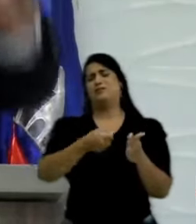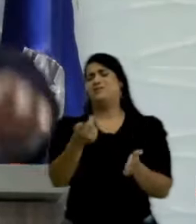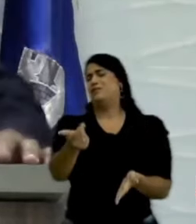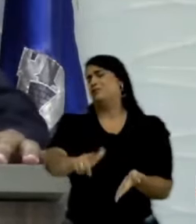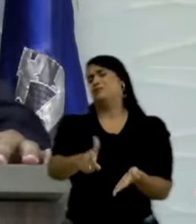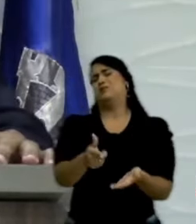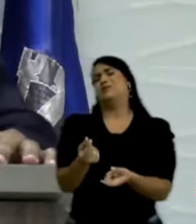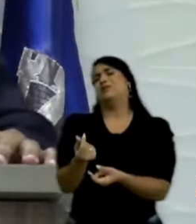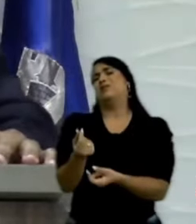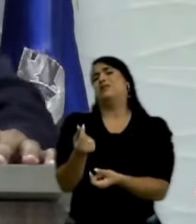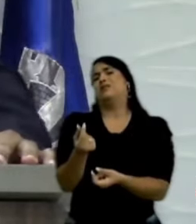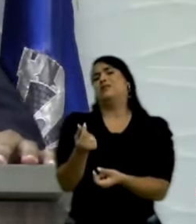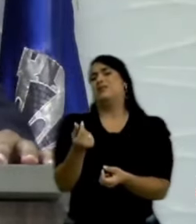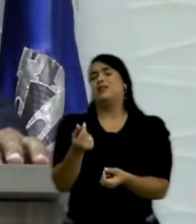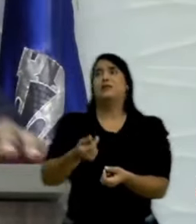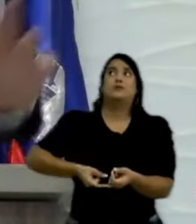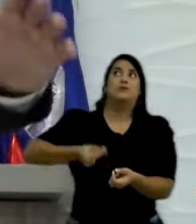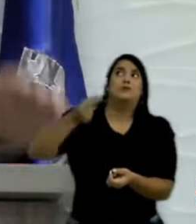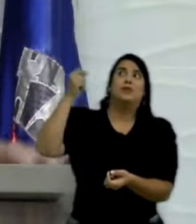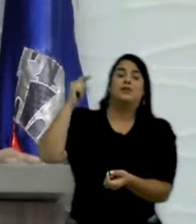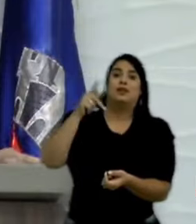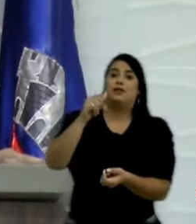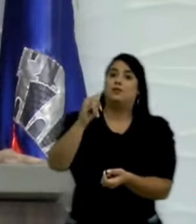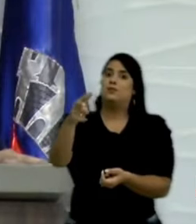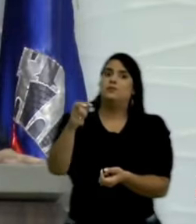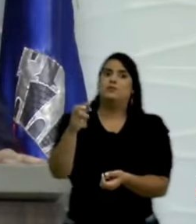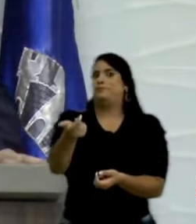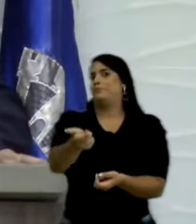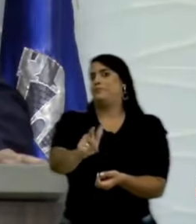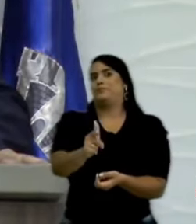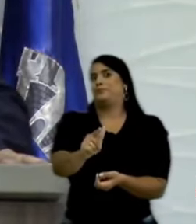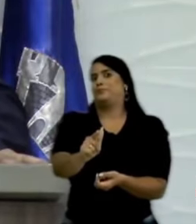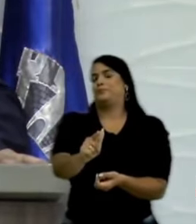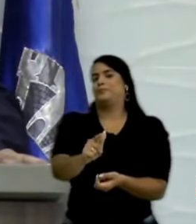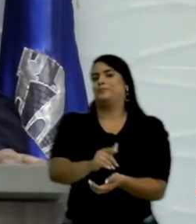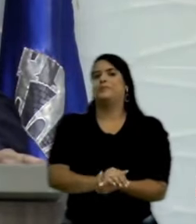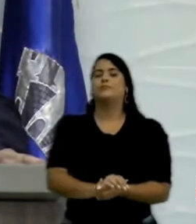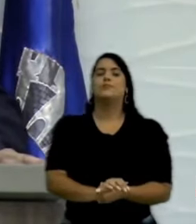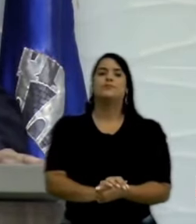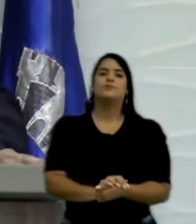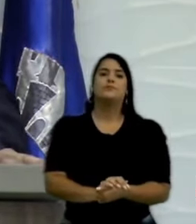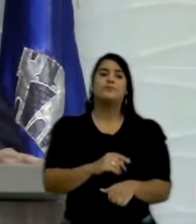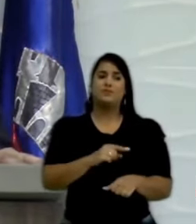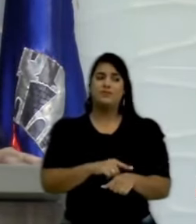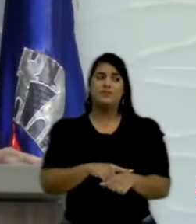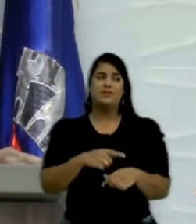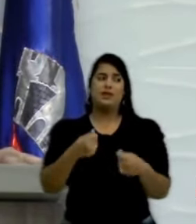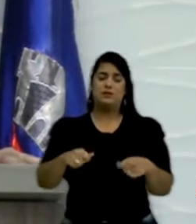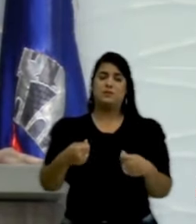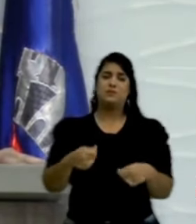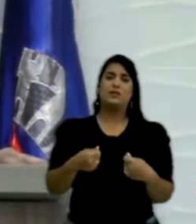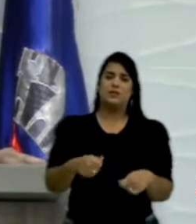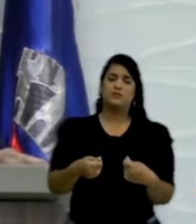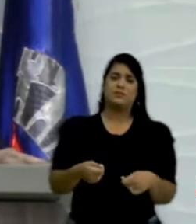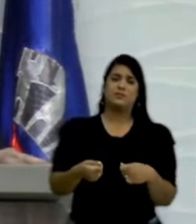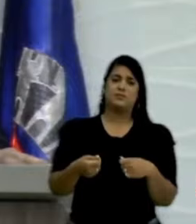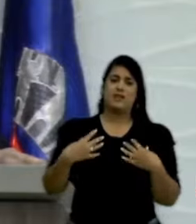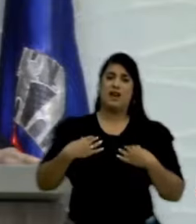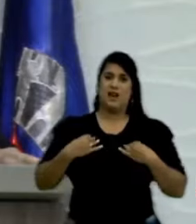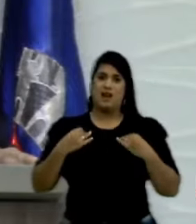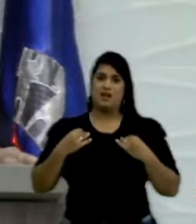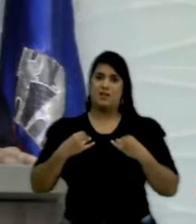dinheiro. Naquela época não tinha Pix, né, para colocar. E teve uma hora que eu tive que tirar a camisa, que eu estava em